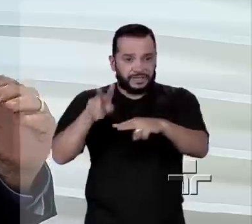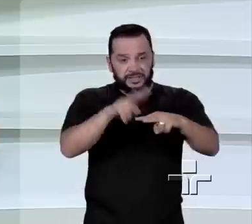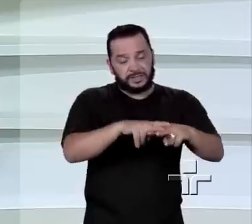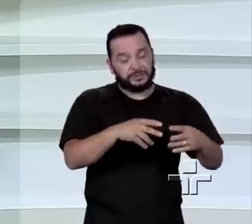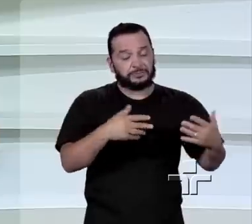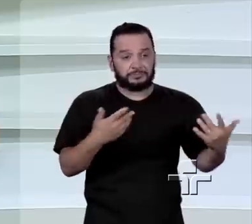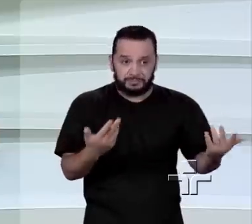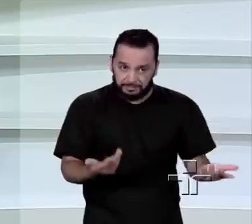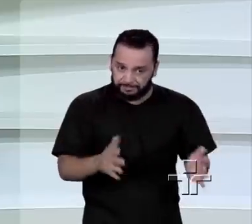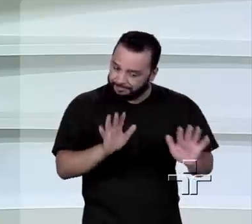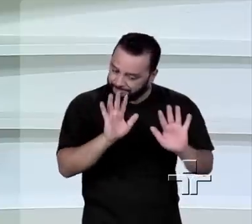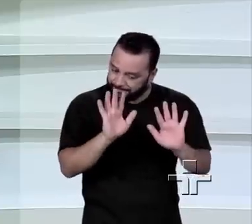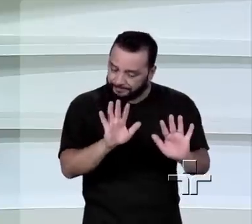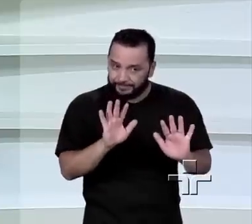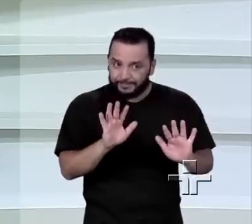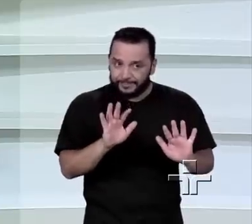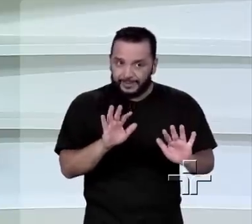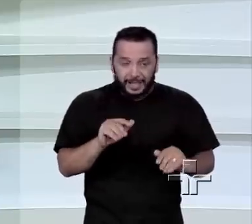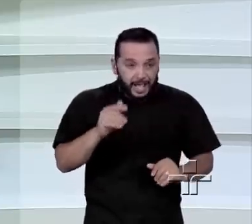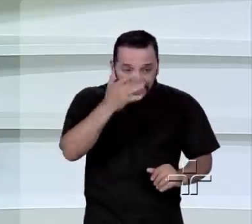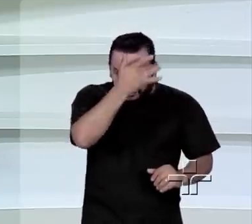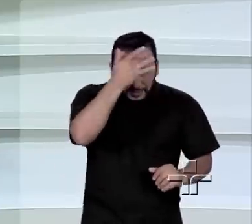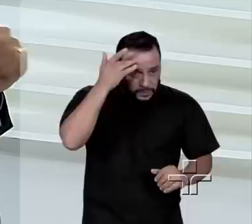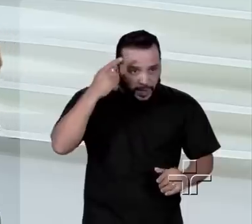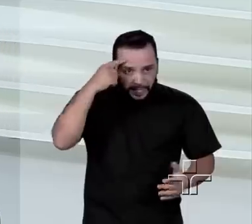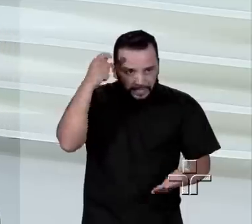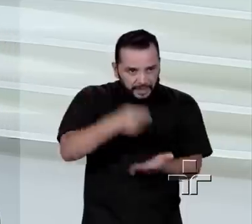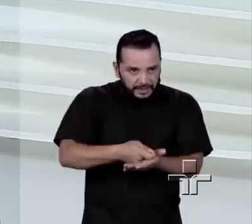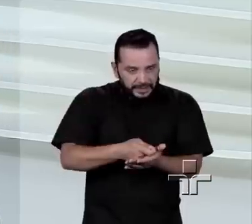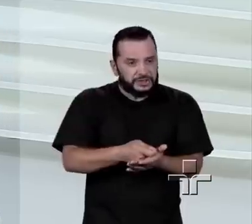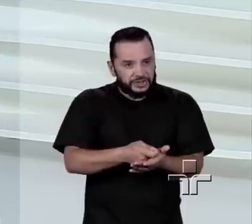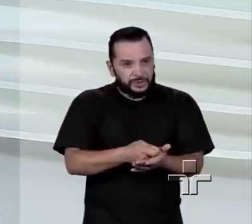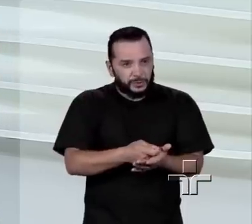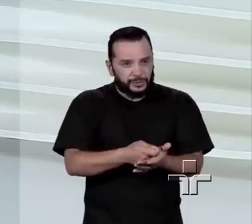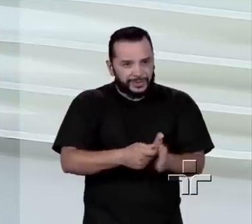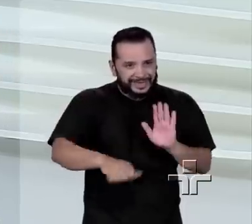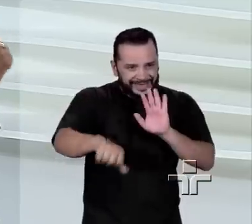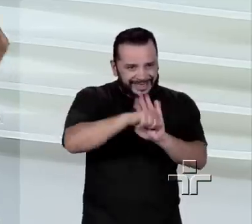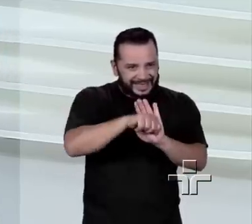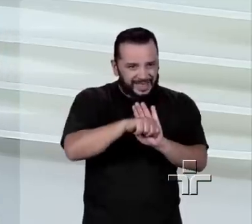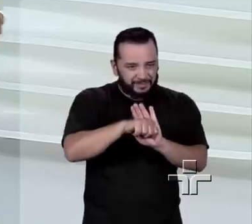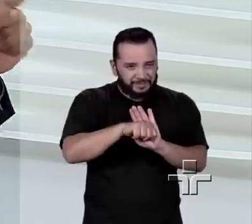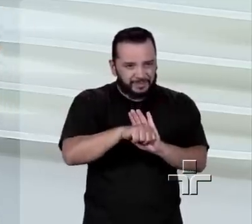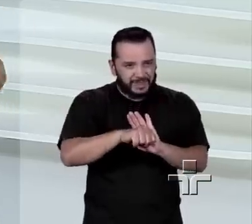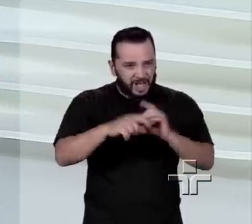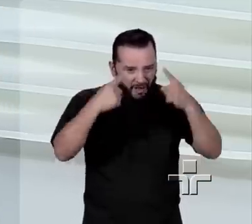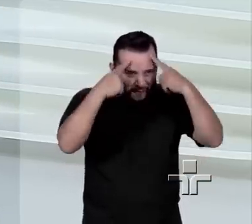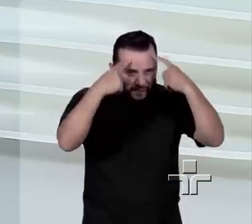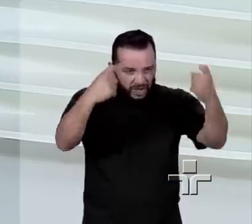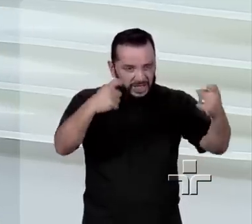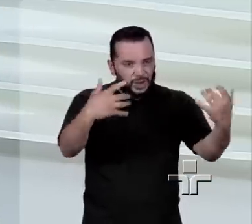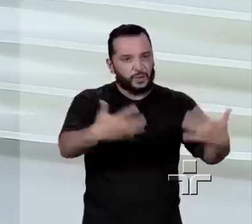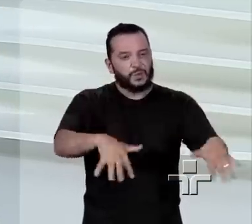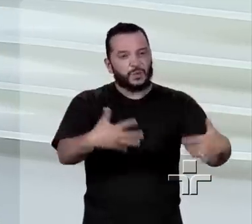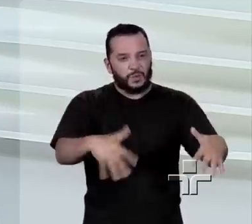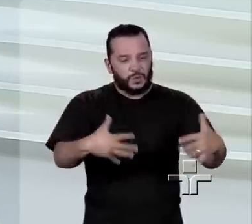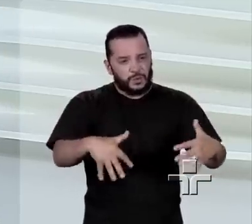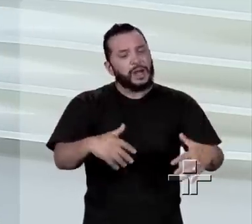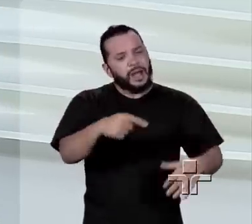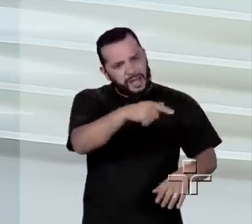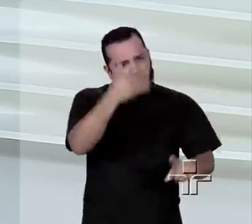aquele que se colocou para o crime, principalmente nos crimes violentos, ele deu causa a estar